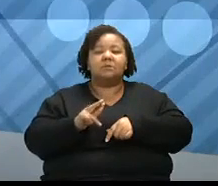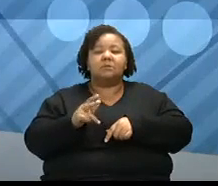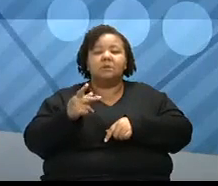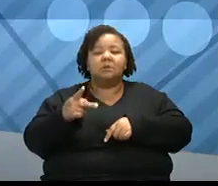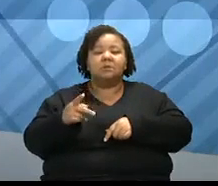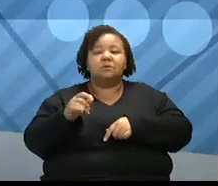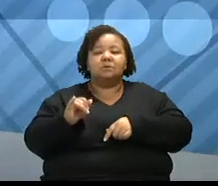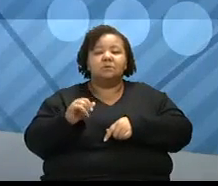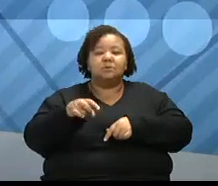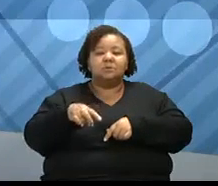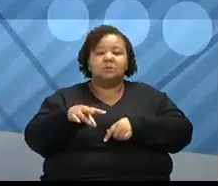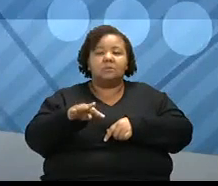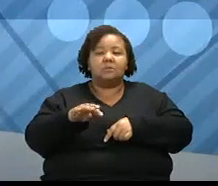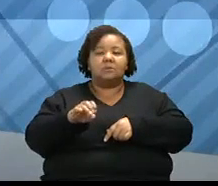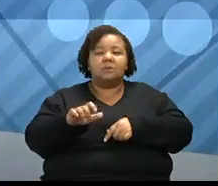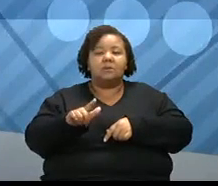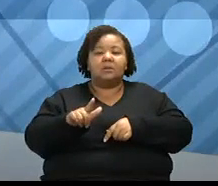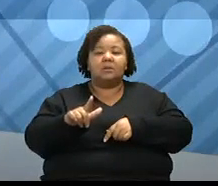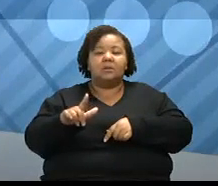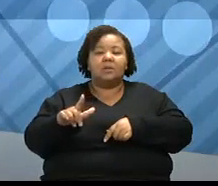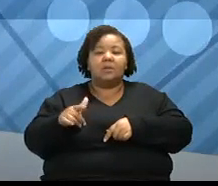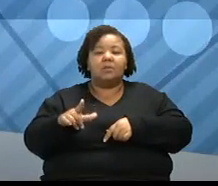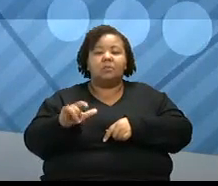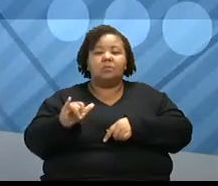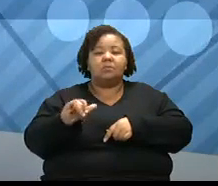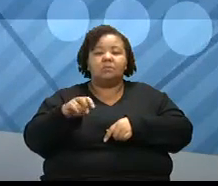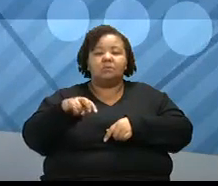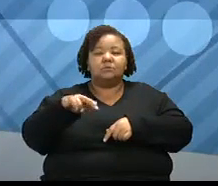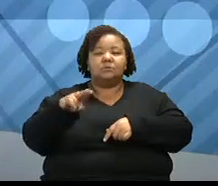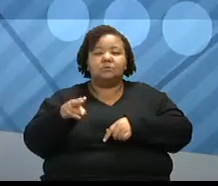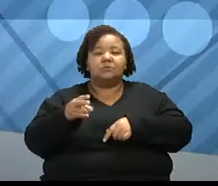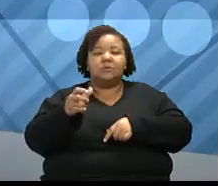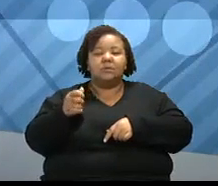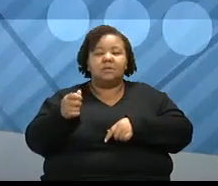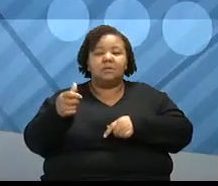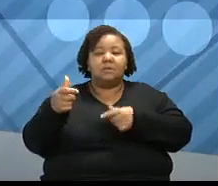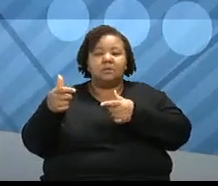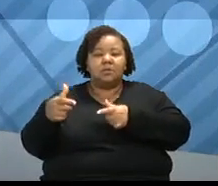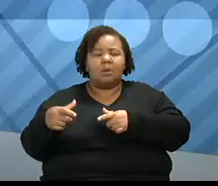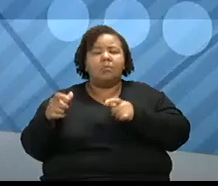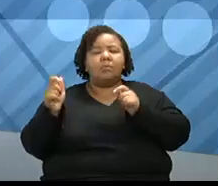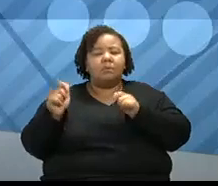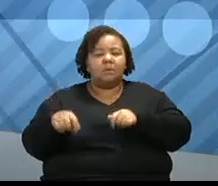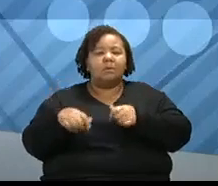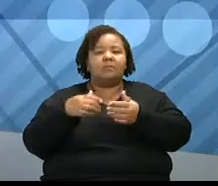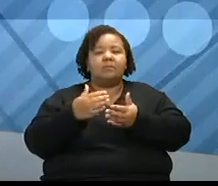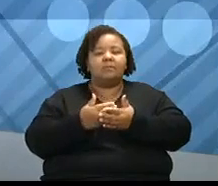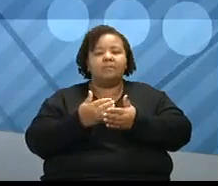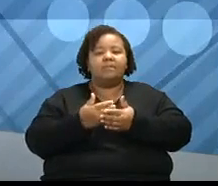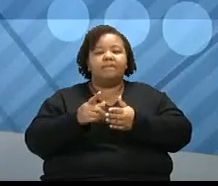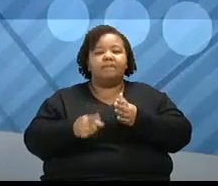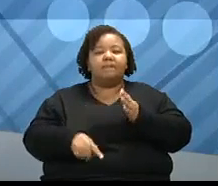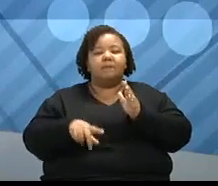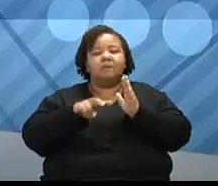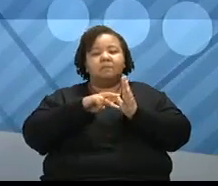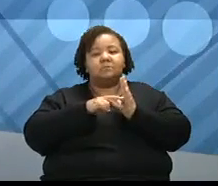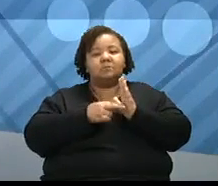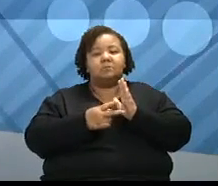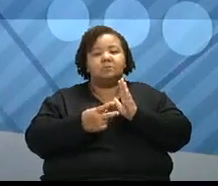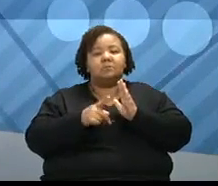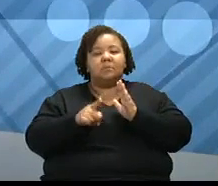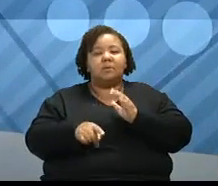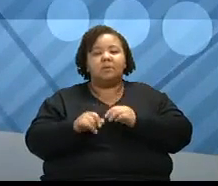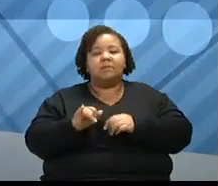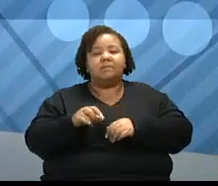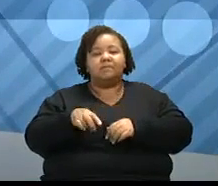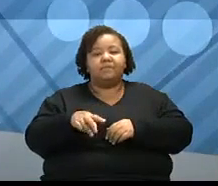da integral de linha do campo. Então, essa é uma outra possibilidade de estudo da integral e um significado para essa integral